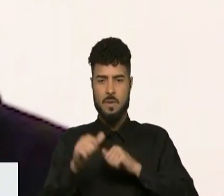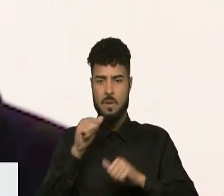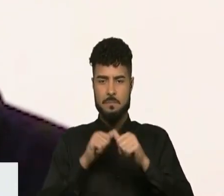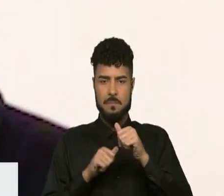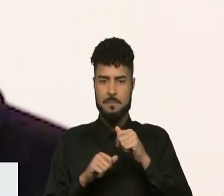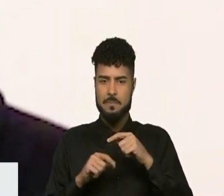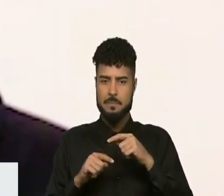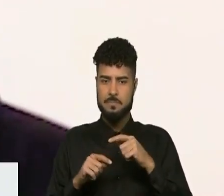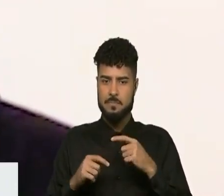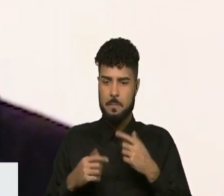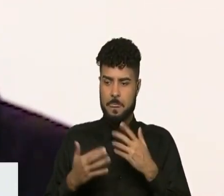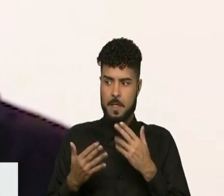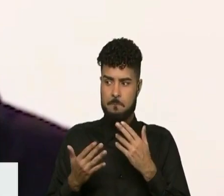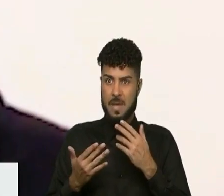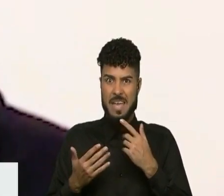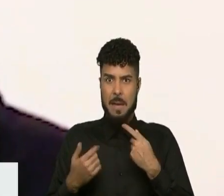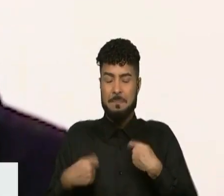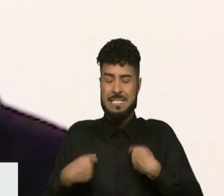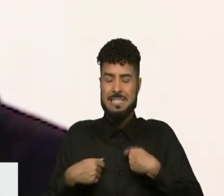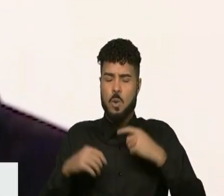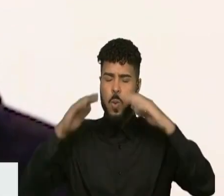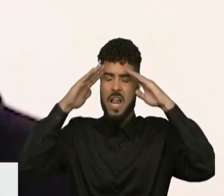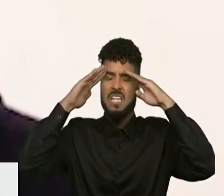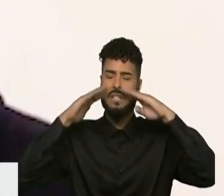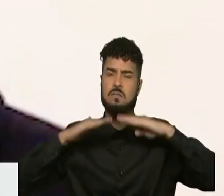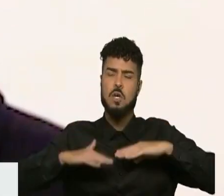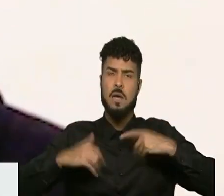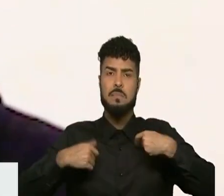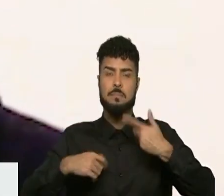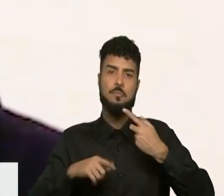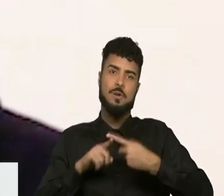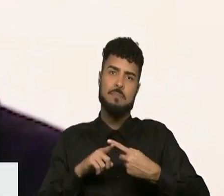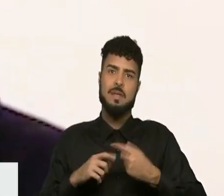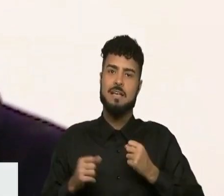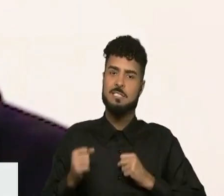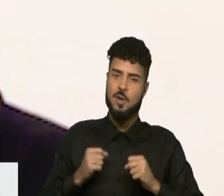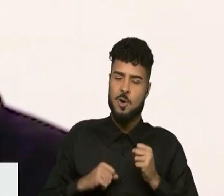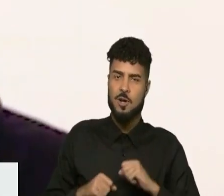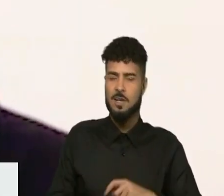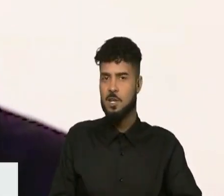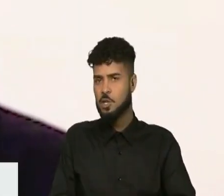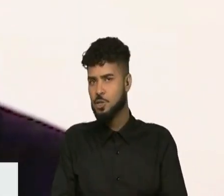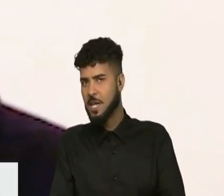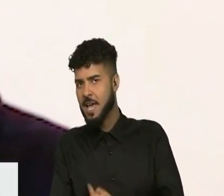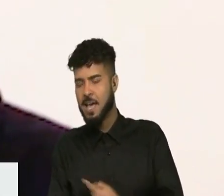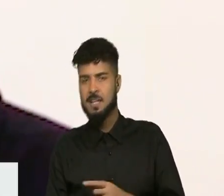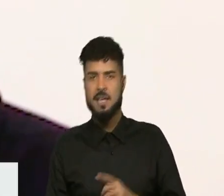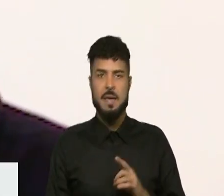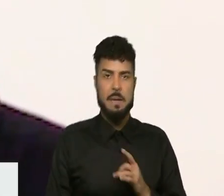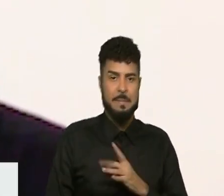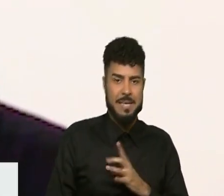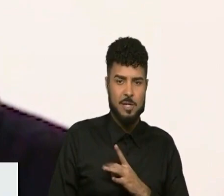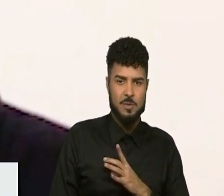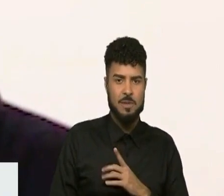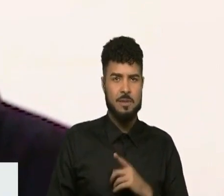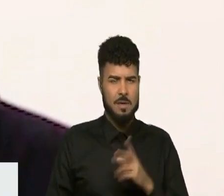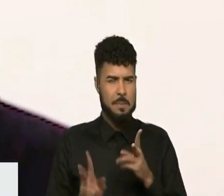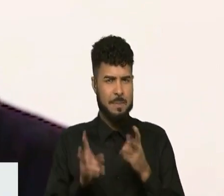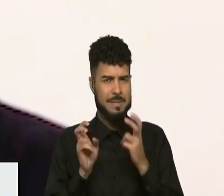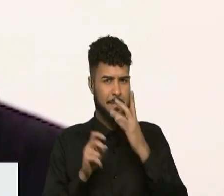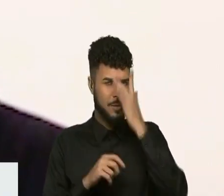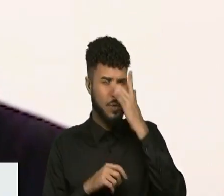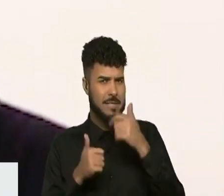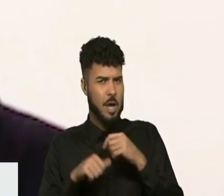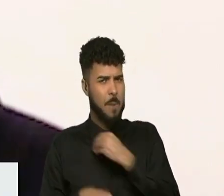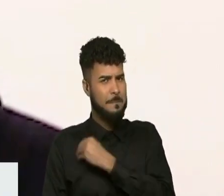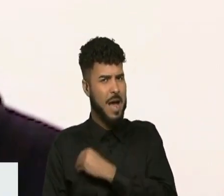iminência, naquela urgência de alívio, tanto de ansiedade, quanto de estresse, quanto de medo, a gente percebe que a pessoa está usando o